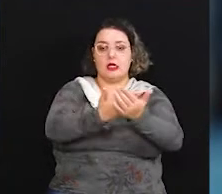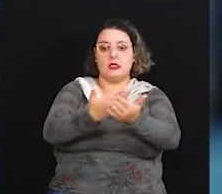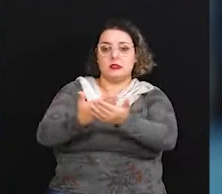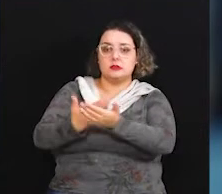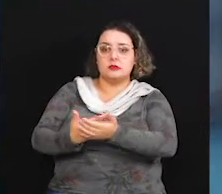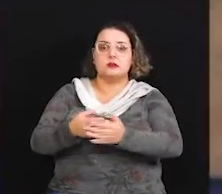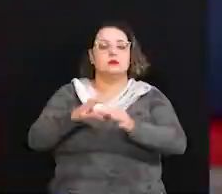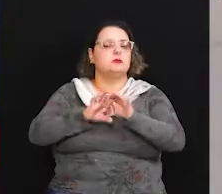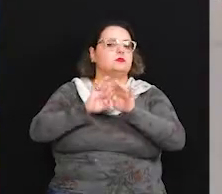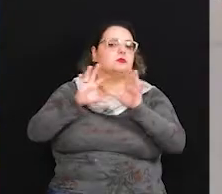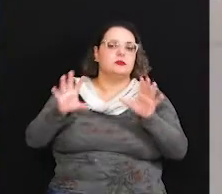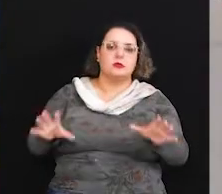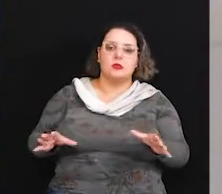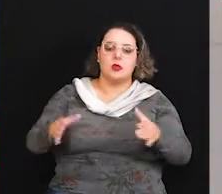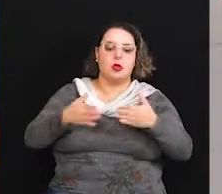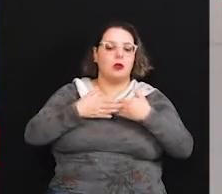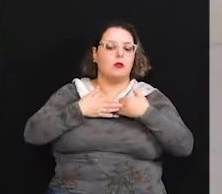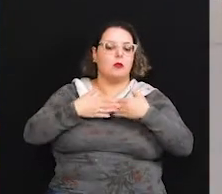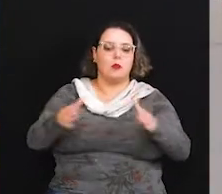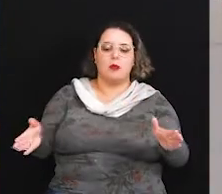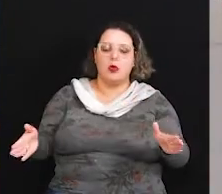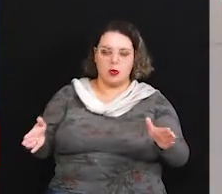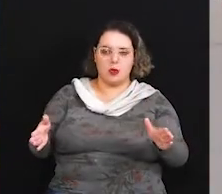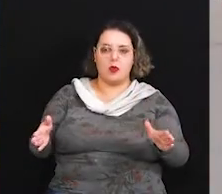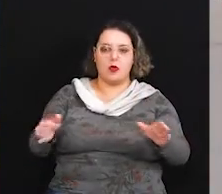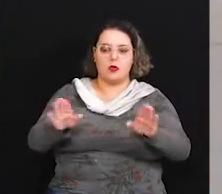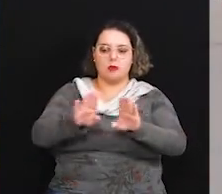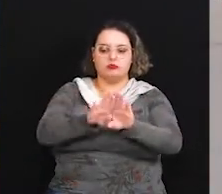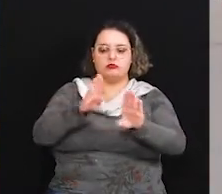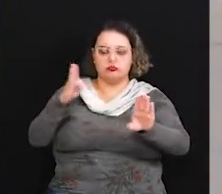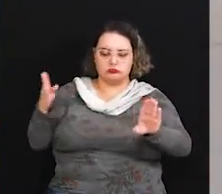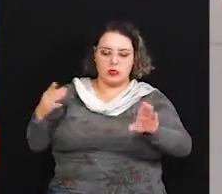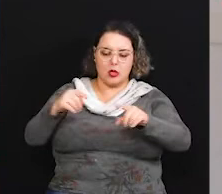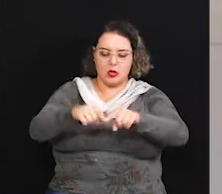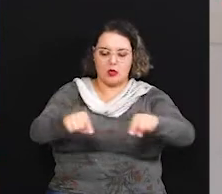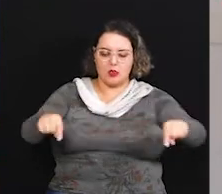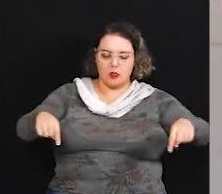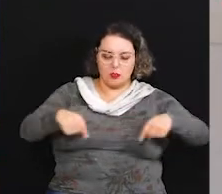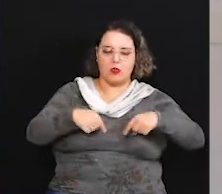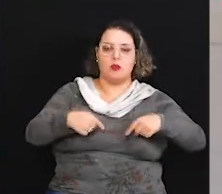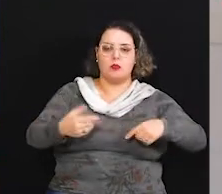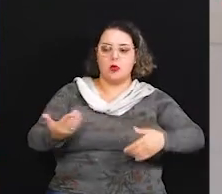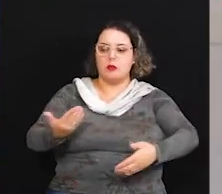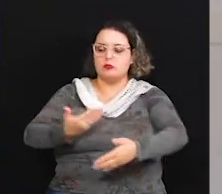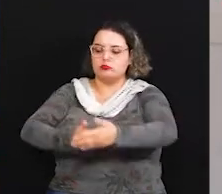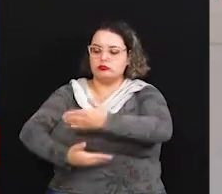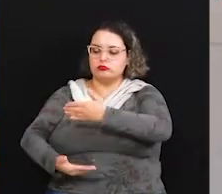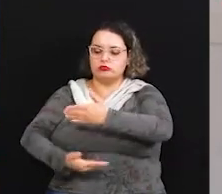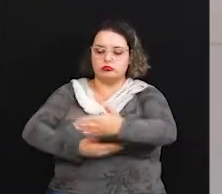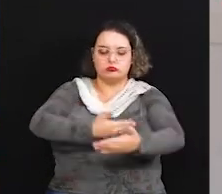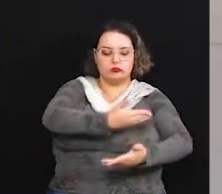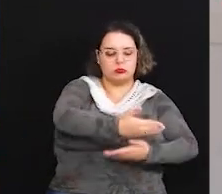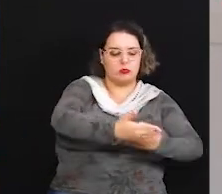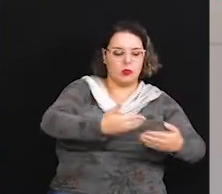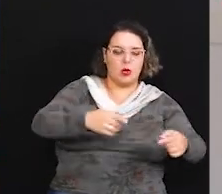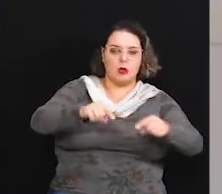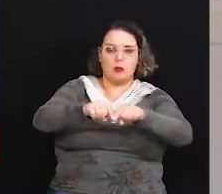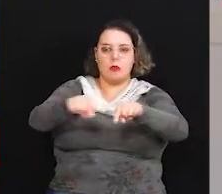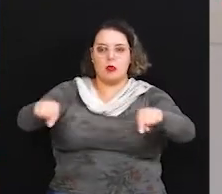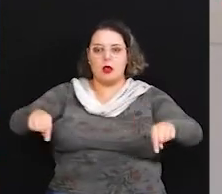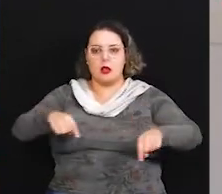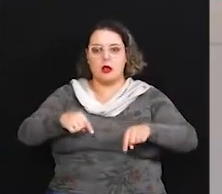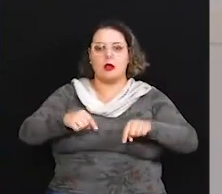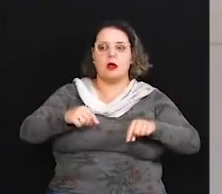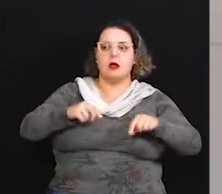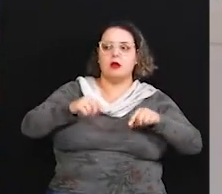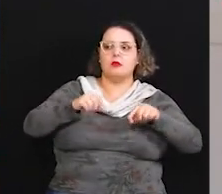voltada com liberdades, com portas abertas. Os espaços, eles se comunicam na creche, uma sala com um parque,